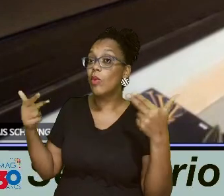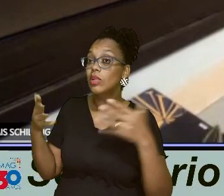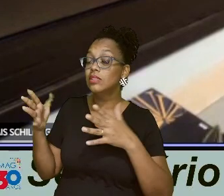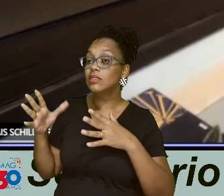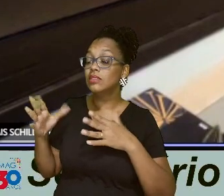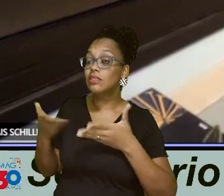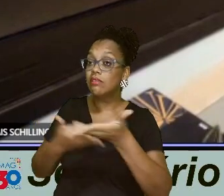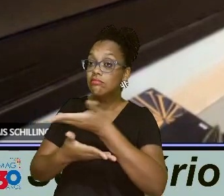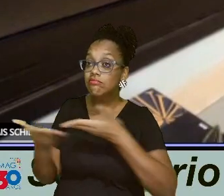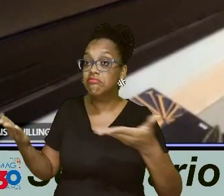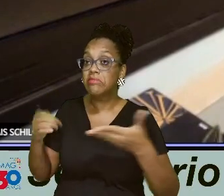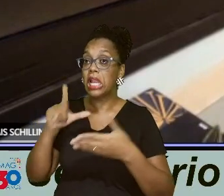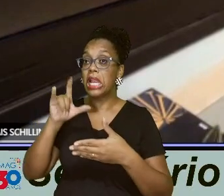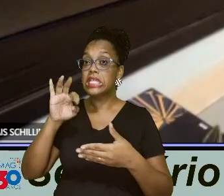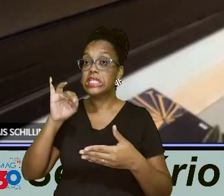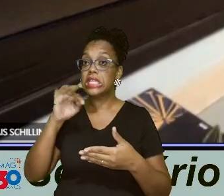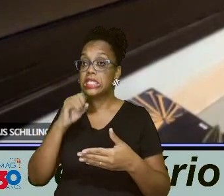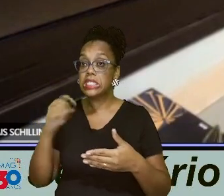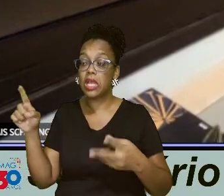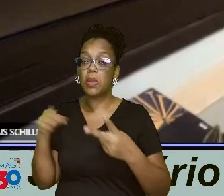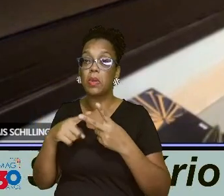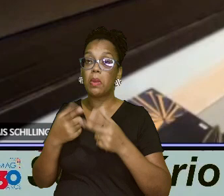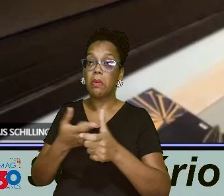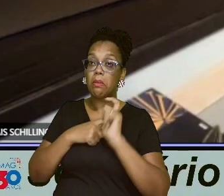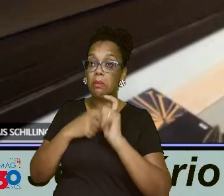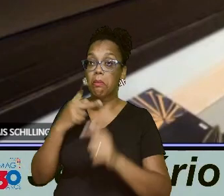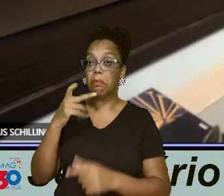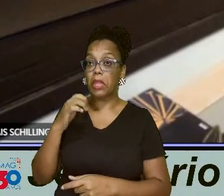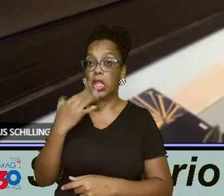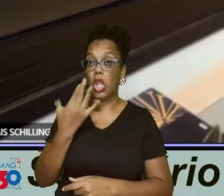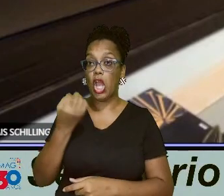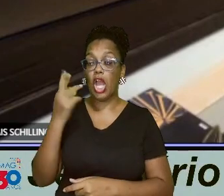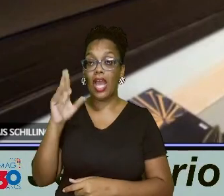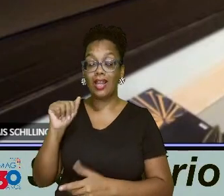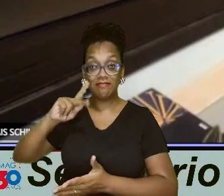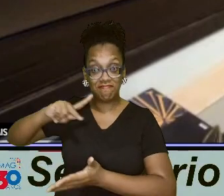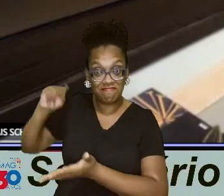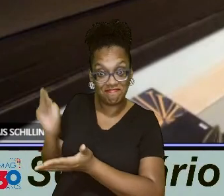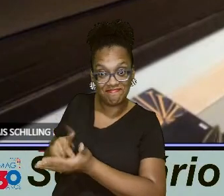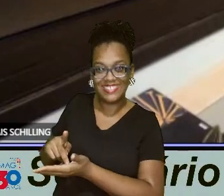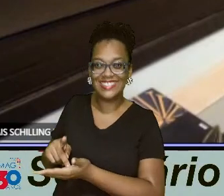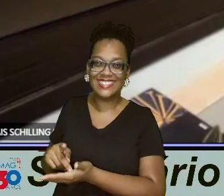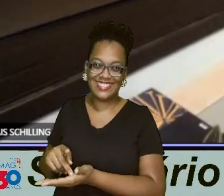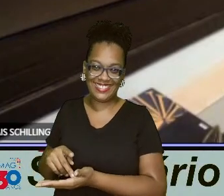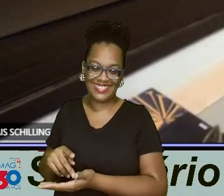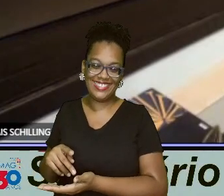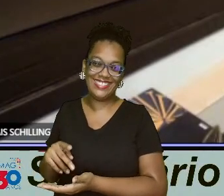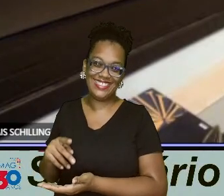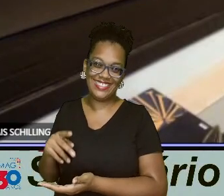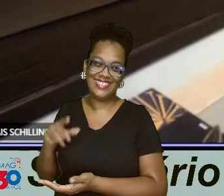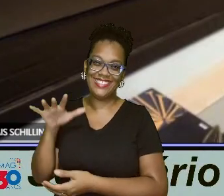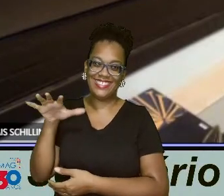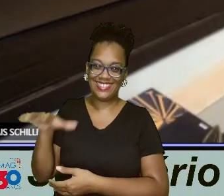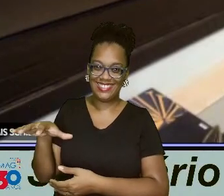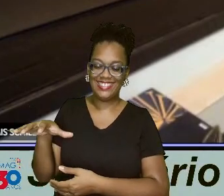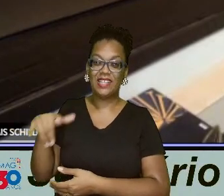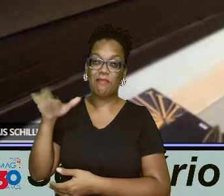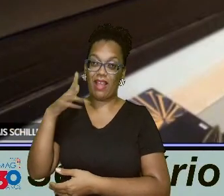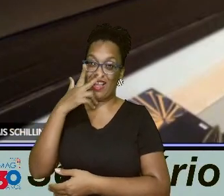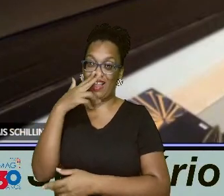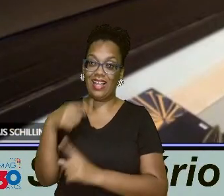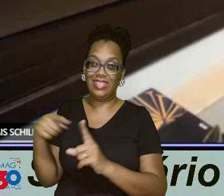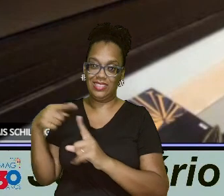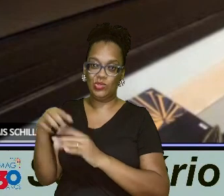houve estação, houve alguma penhora. Esse é o autêntico, vamos dizer, é o caso mais semelhante àquele